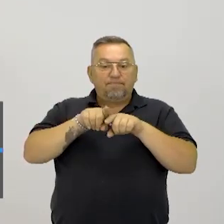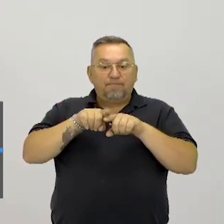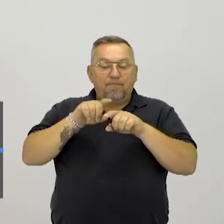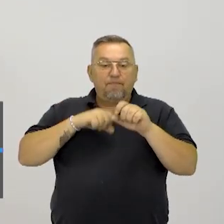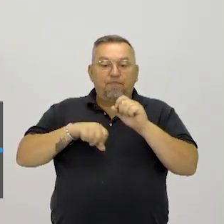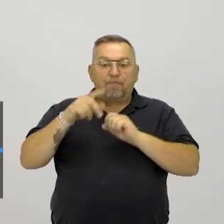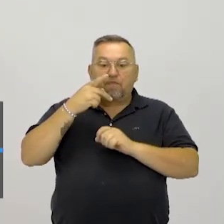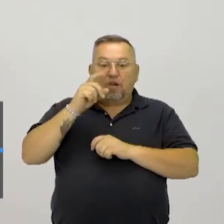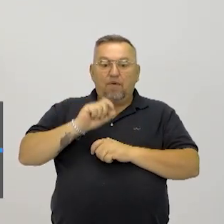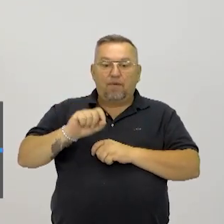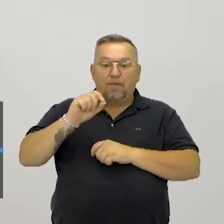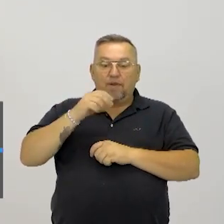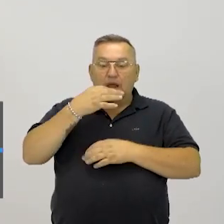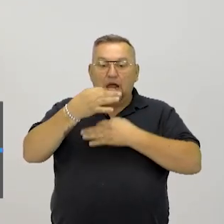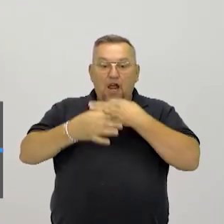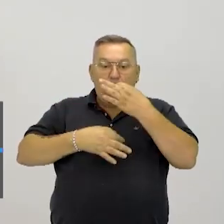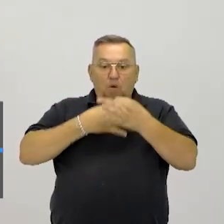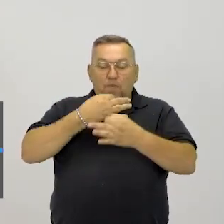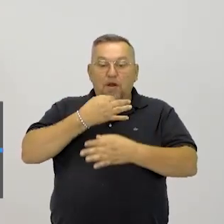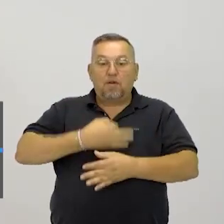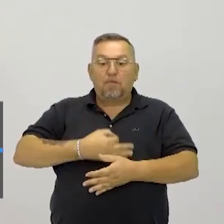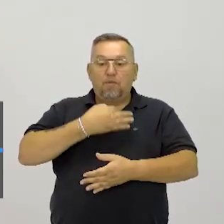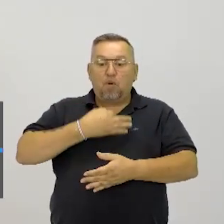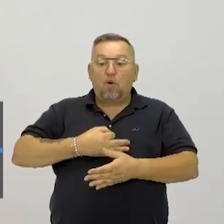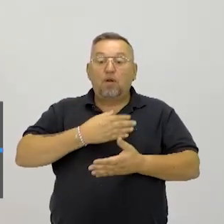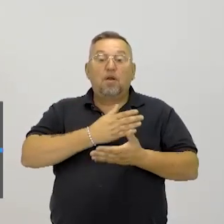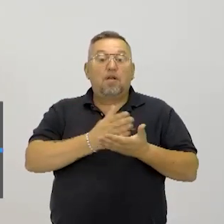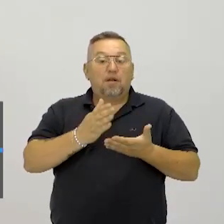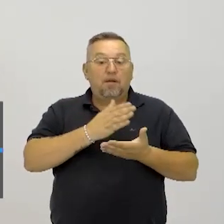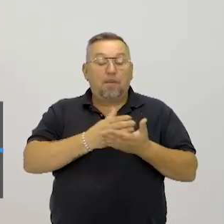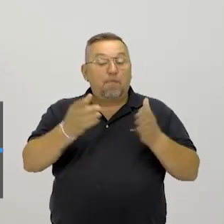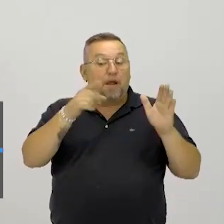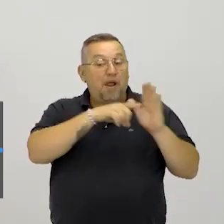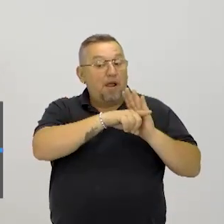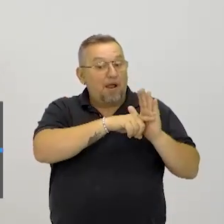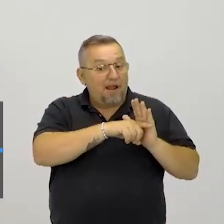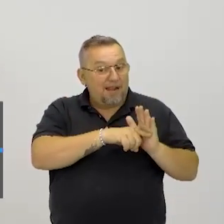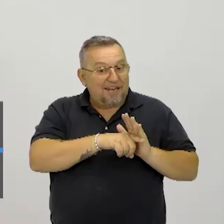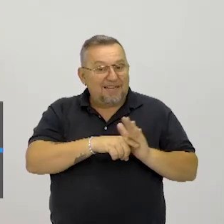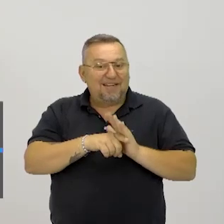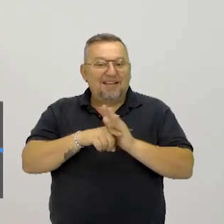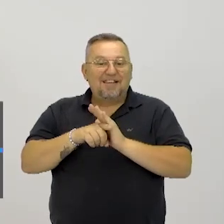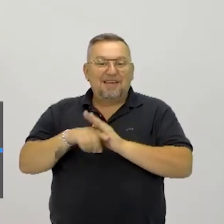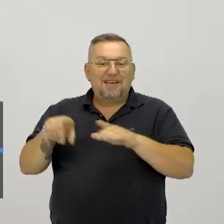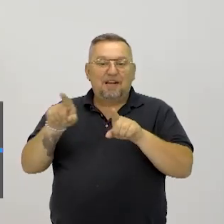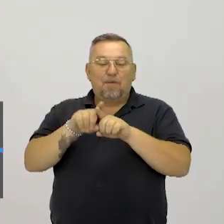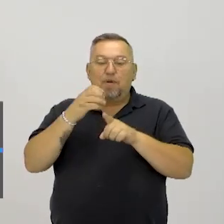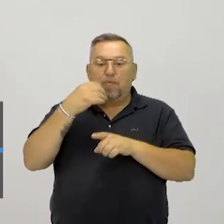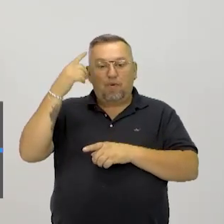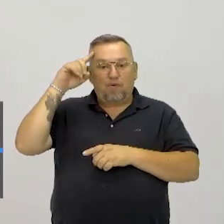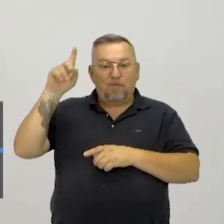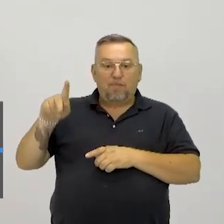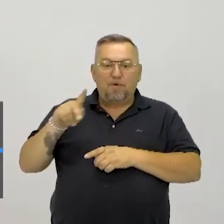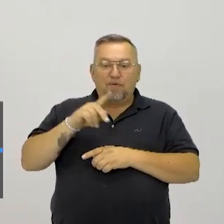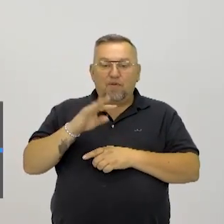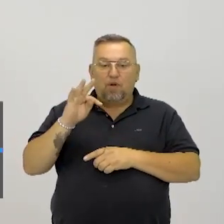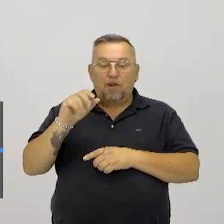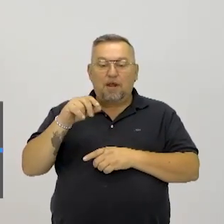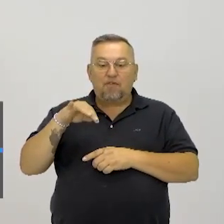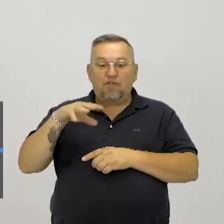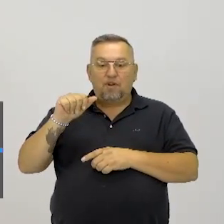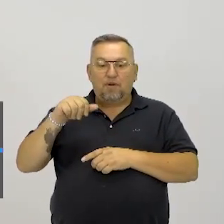Clévia dizendo o seguinte: argumentos, hipóteses, informações, pesquisas. Bom dia, da professora Tatiana da